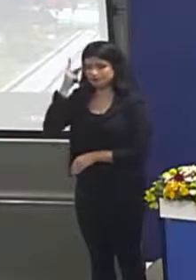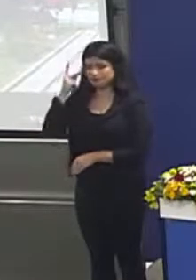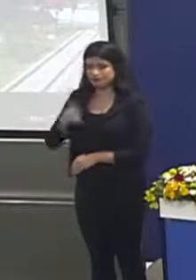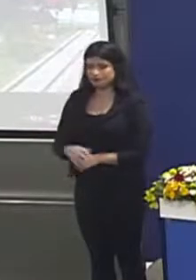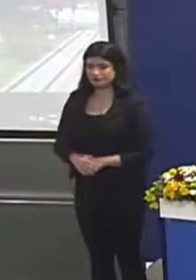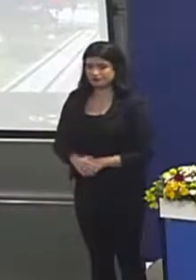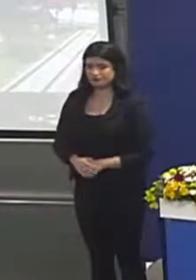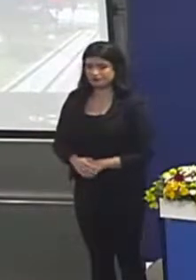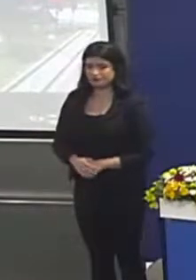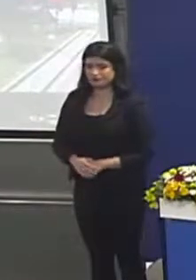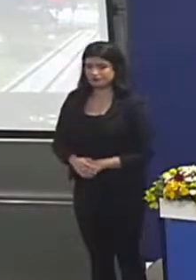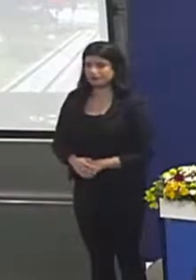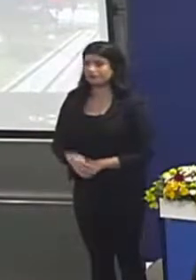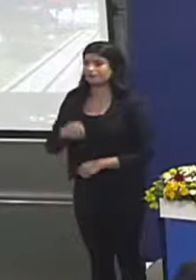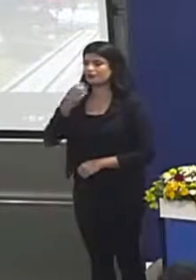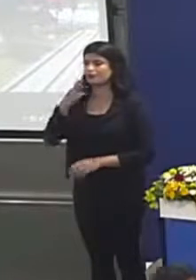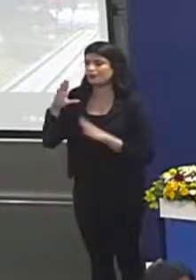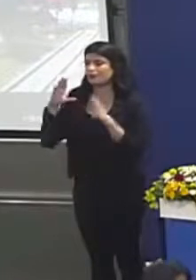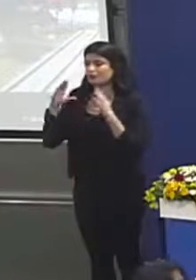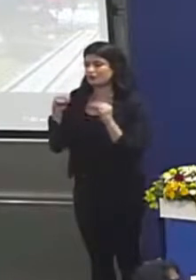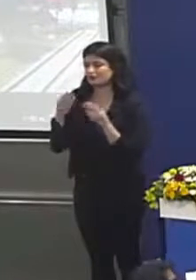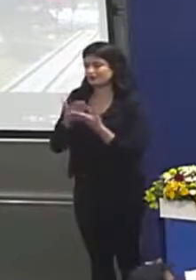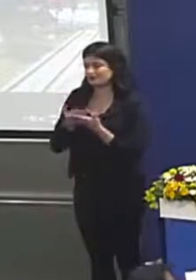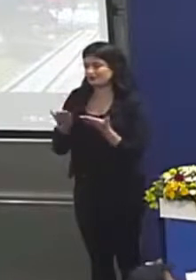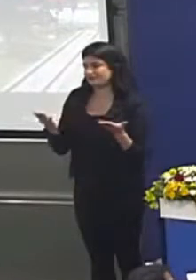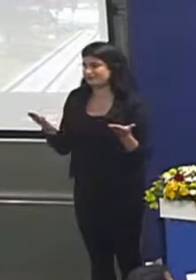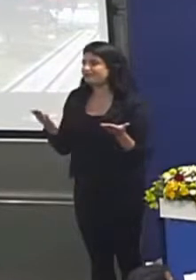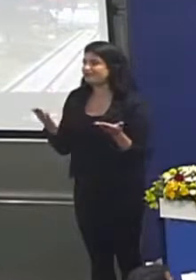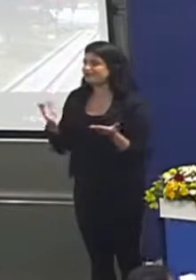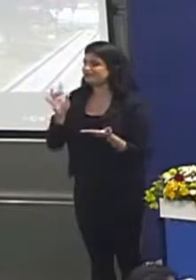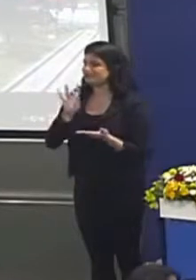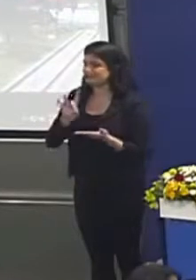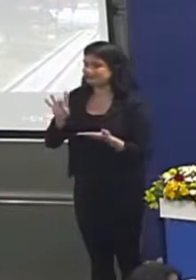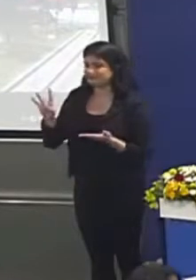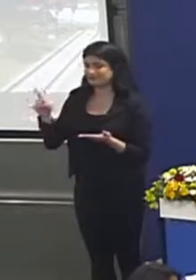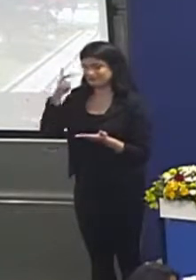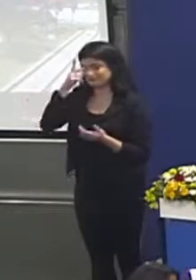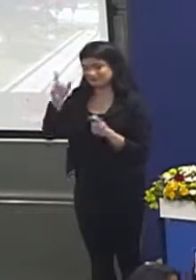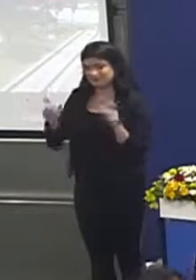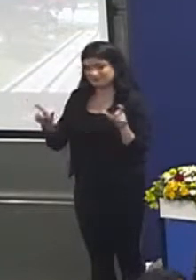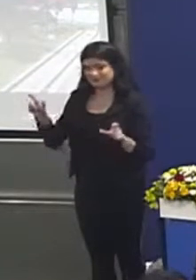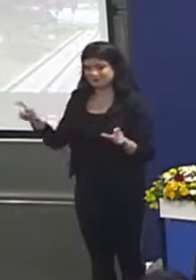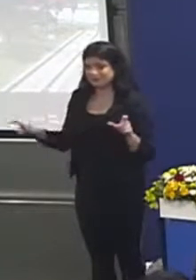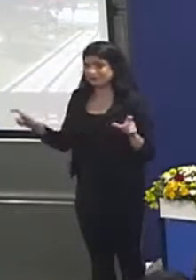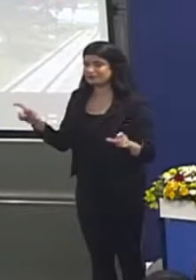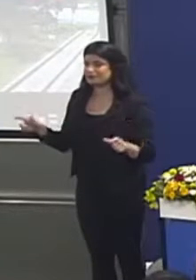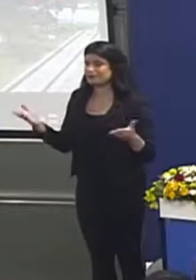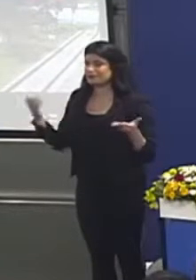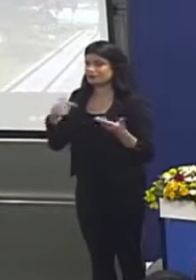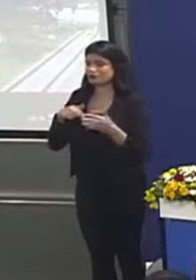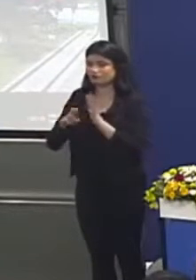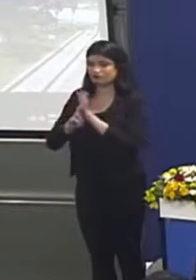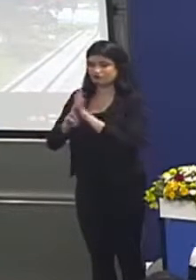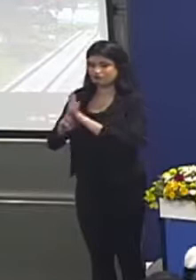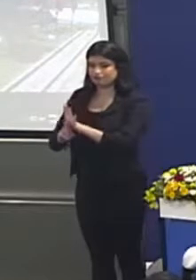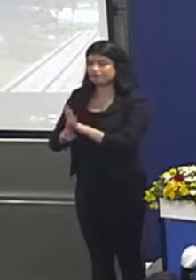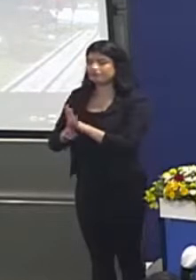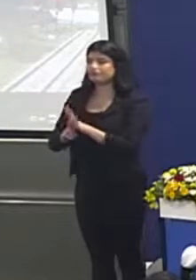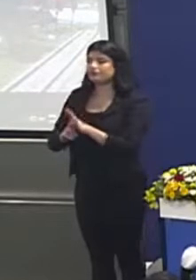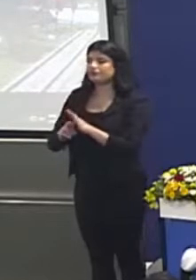Paulo. Boa noite a todas, todos e todes. Estou aqui representando